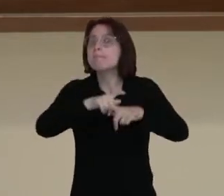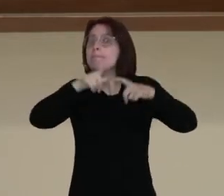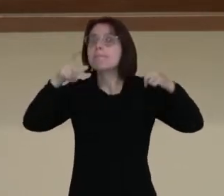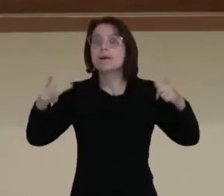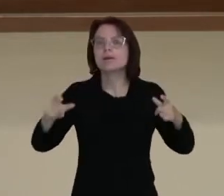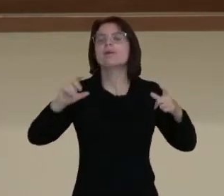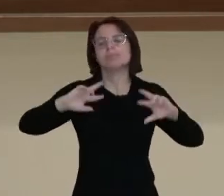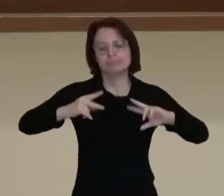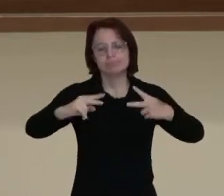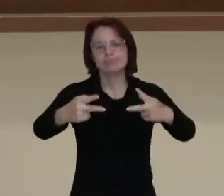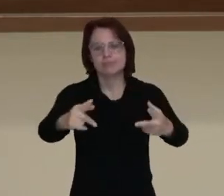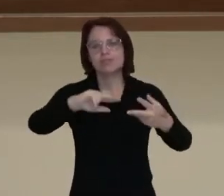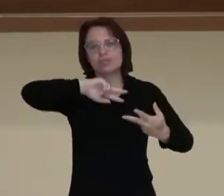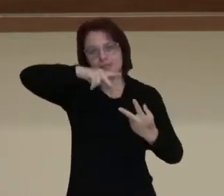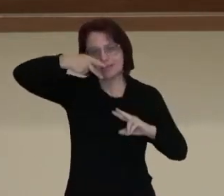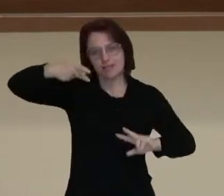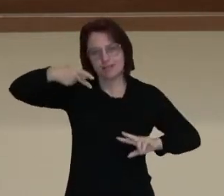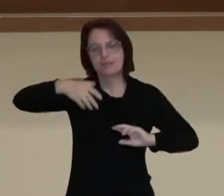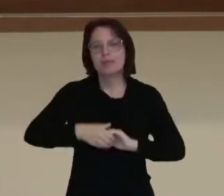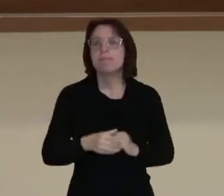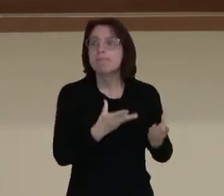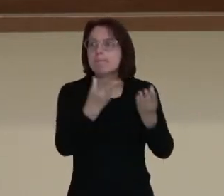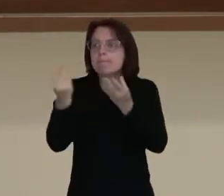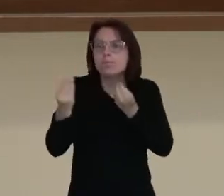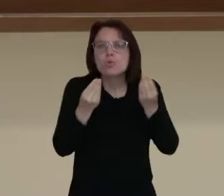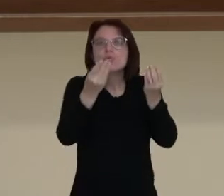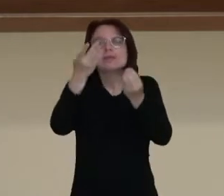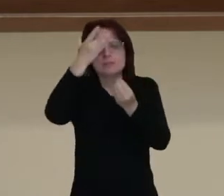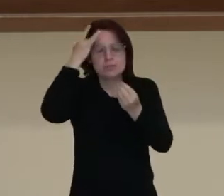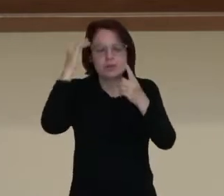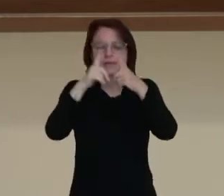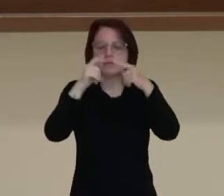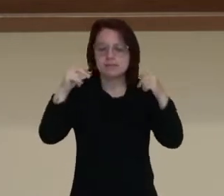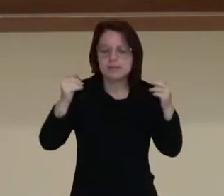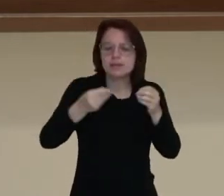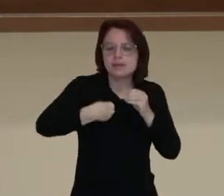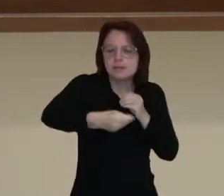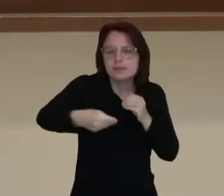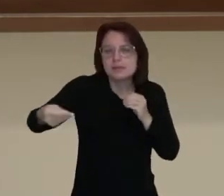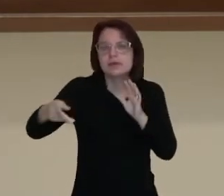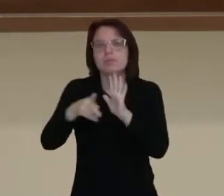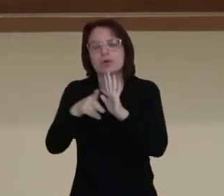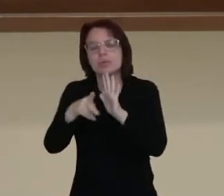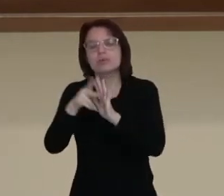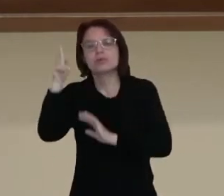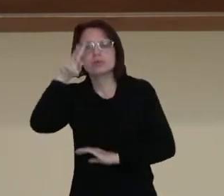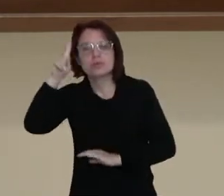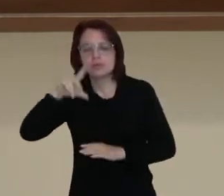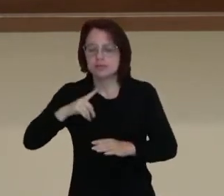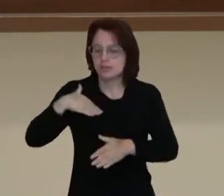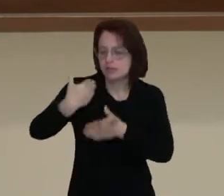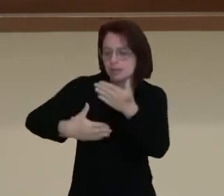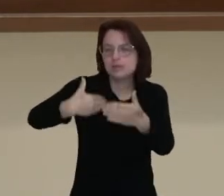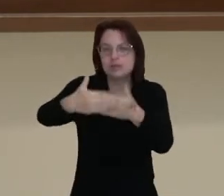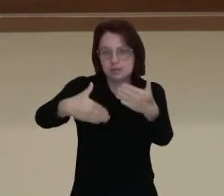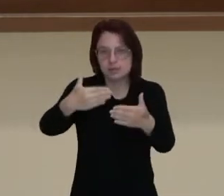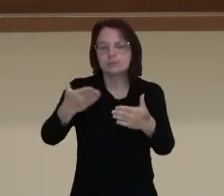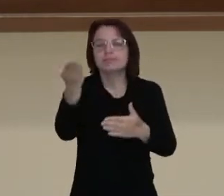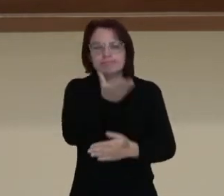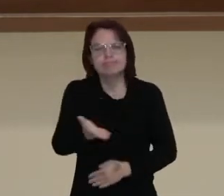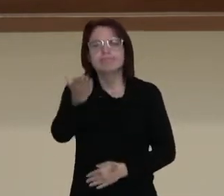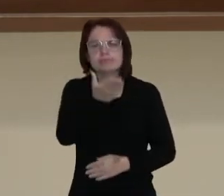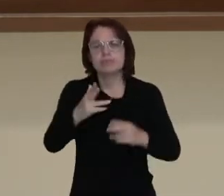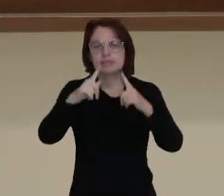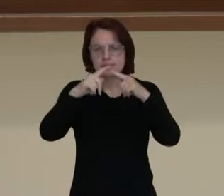variabilidade genética. Muitos cientistas contribuíram, né, ao longo da história para o desenvolvimento da ciência e dos